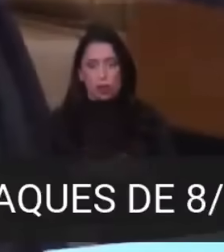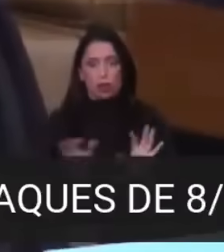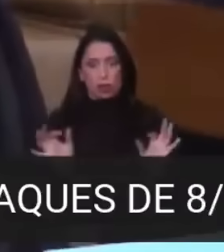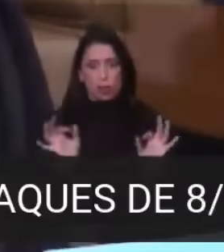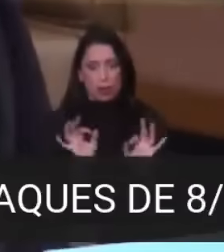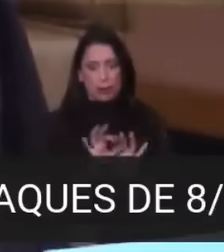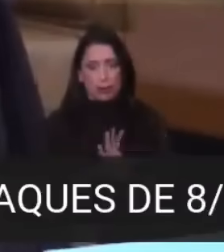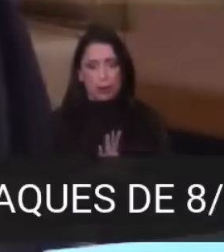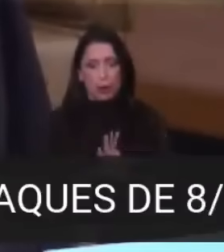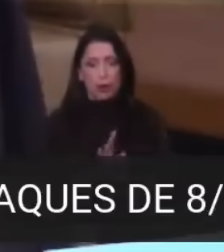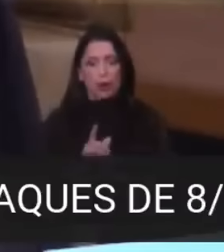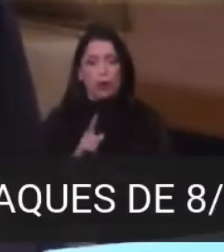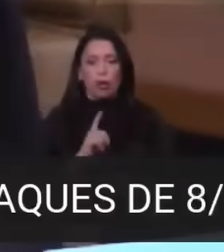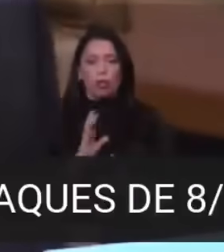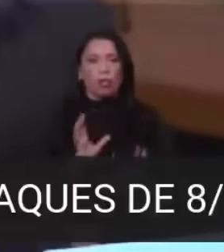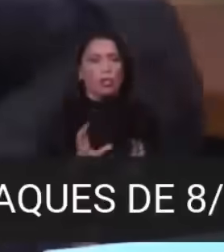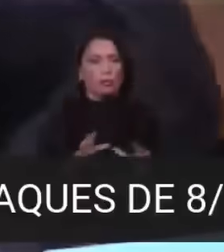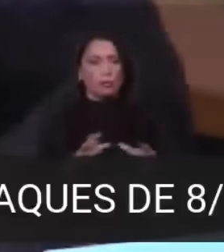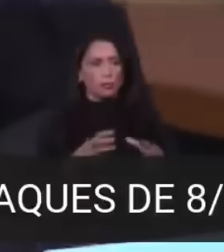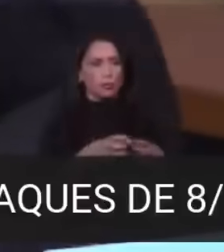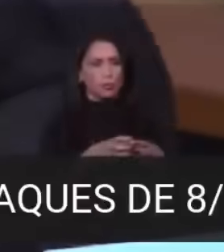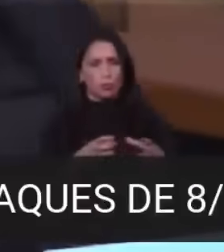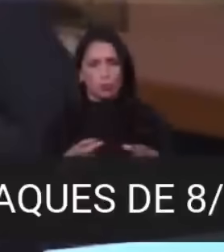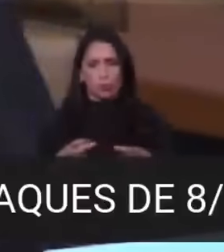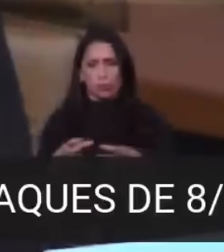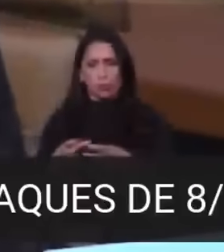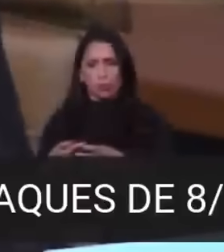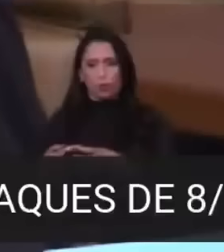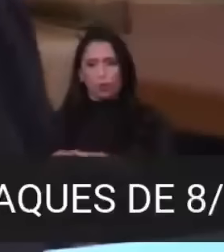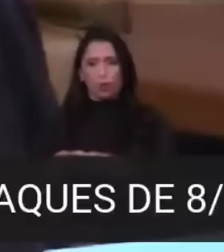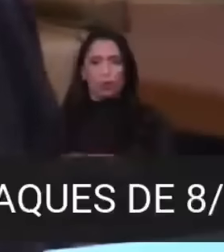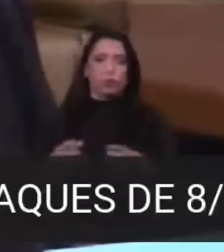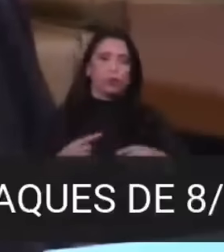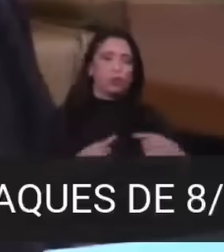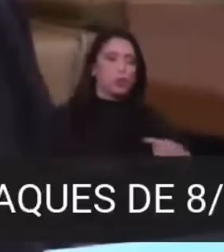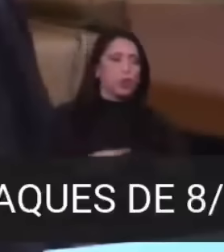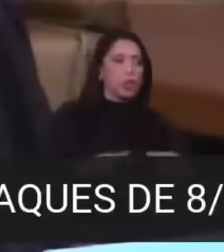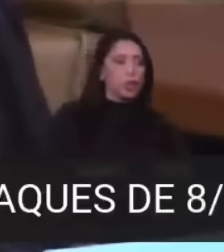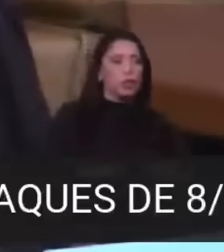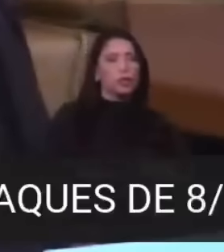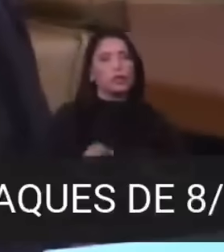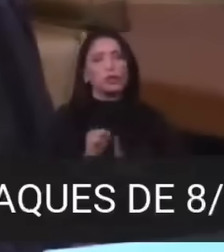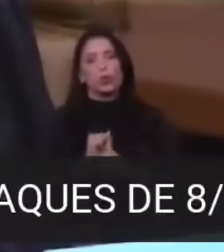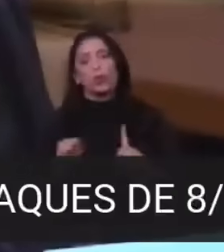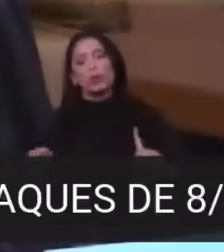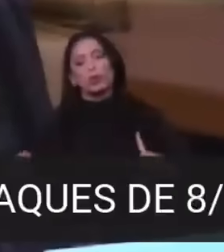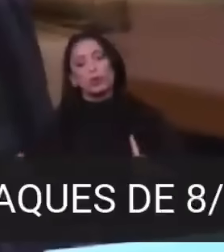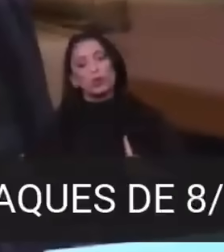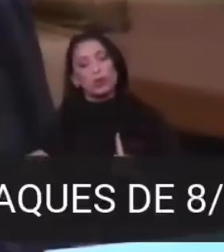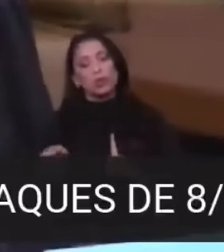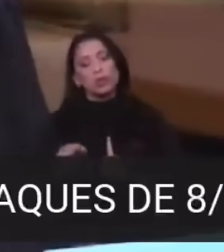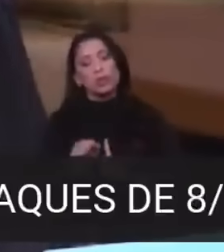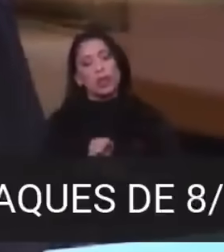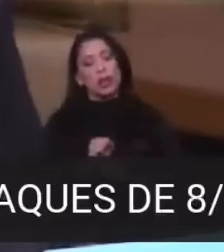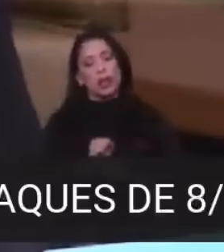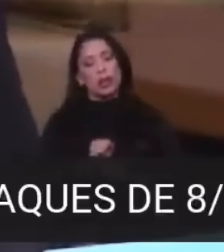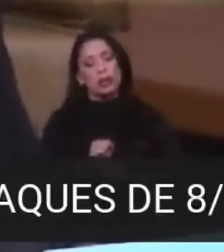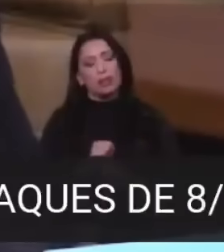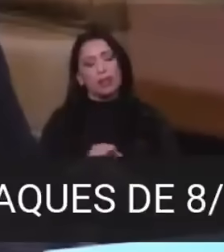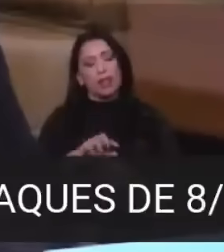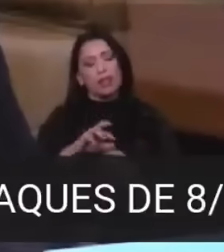a ampliação em vários núcleos lucros políticos núcleos sociais é de